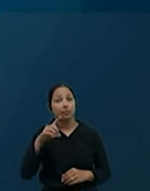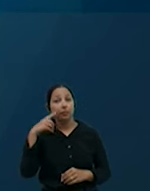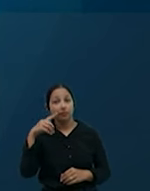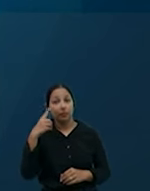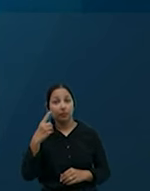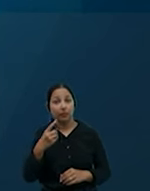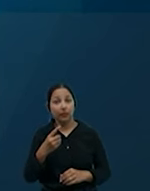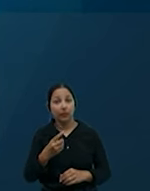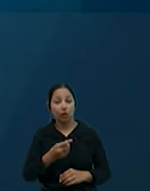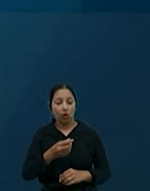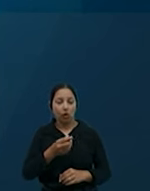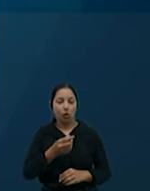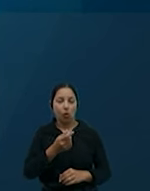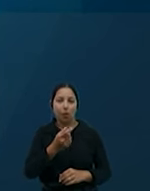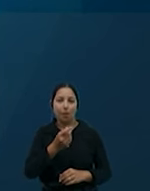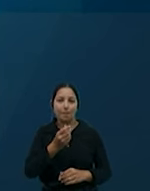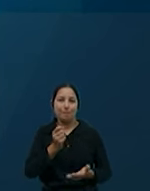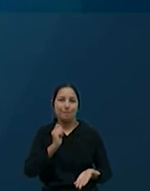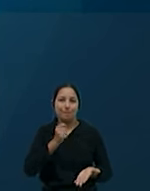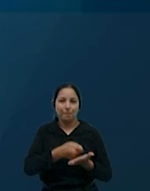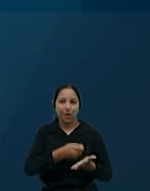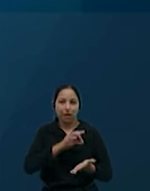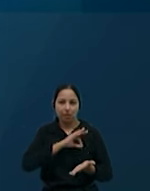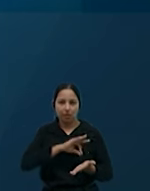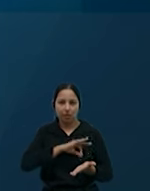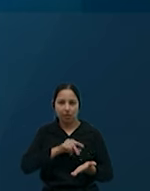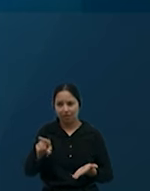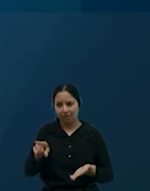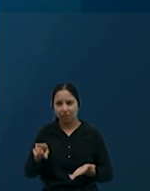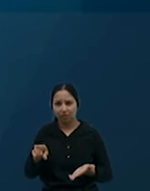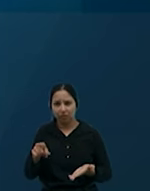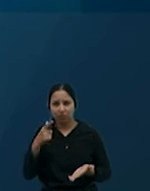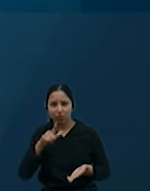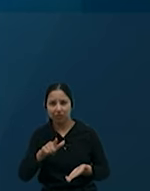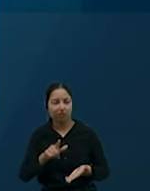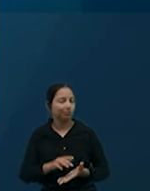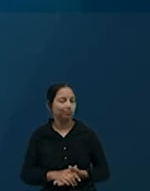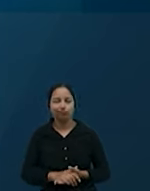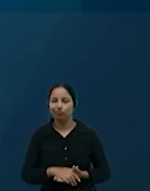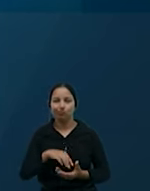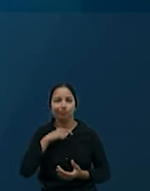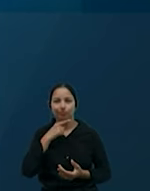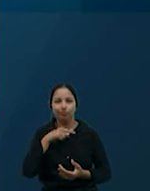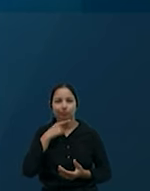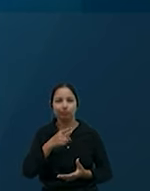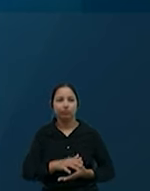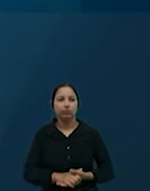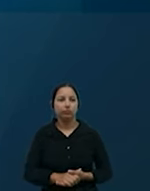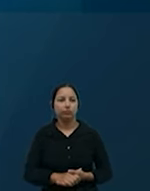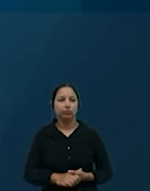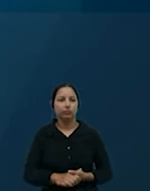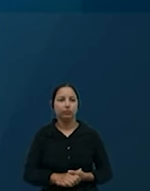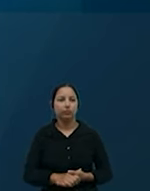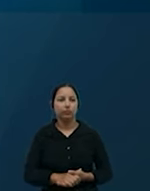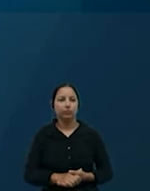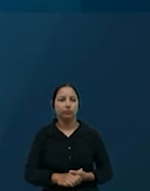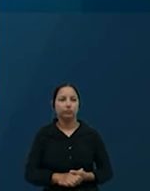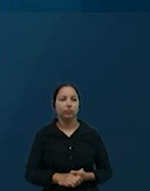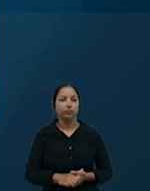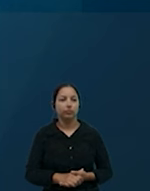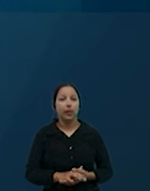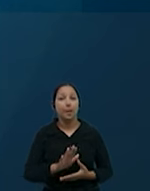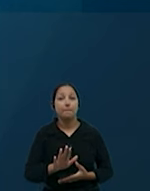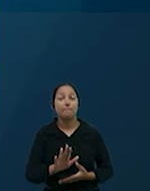sucumbenciais. Por quê? Porque o princípio da causalidade. Mas será que nessas situações em que o ente público tem